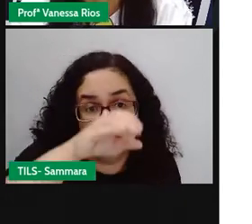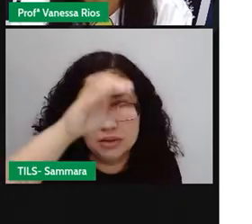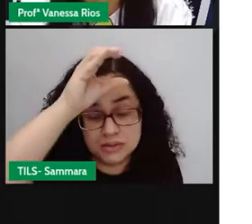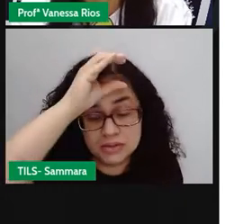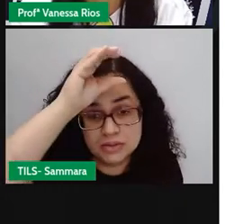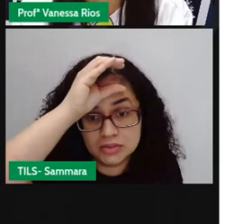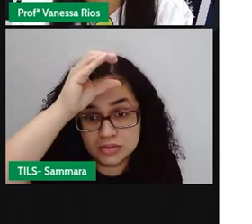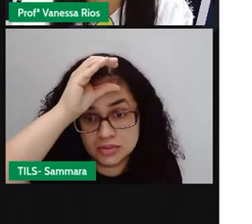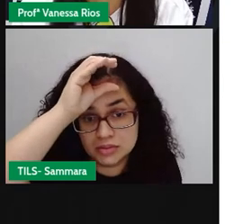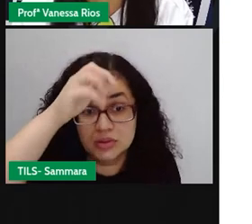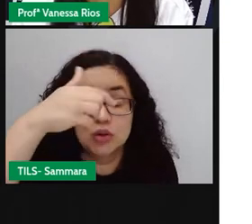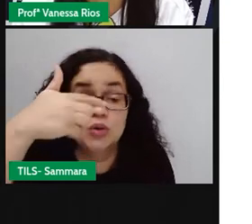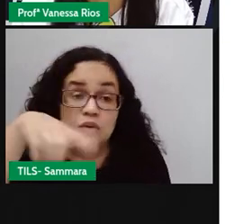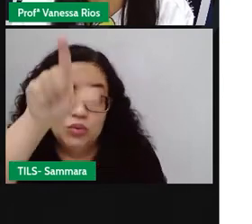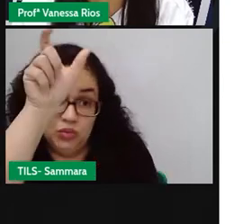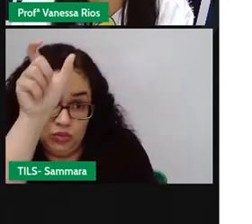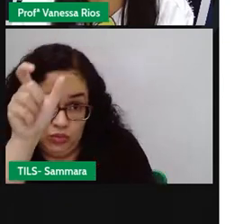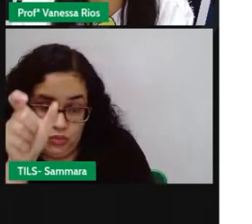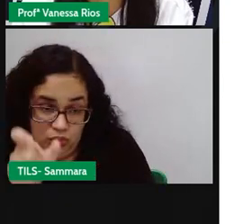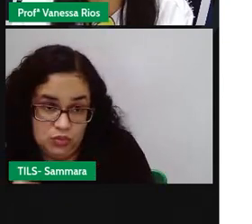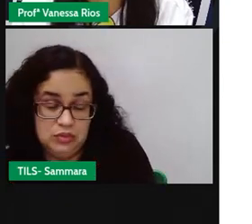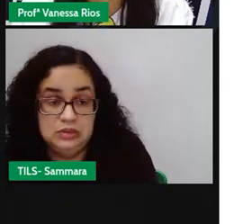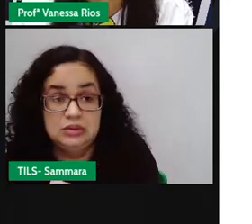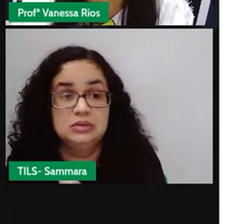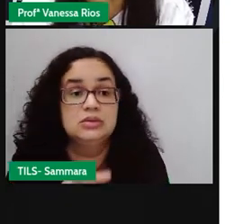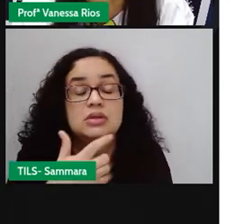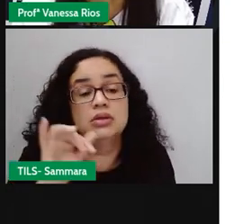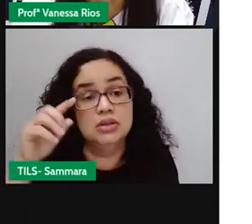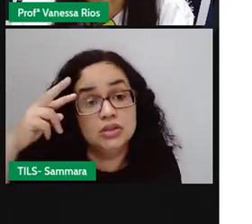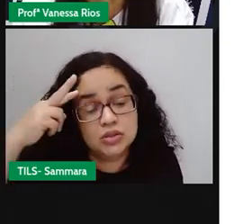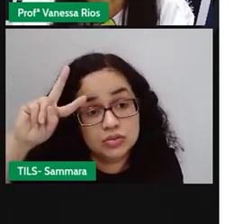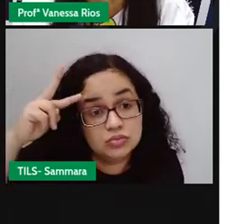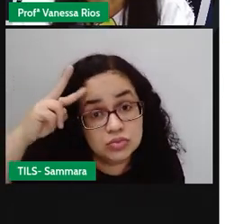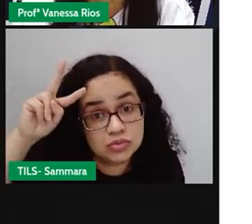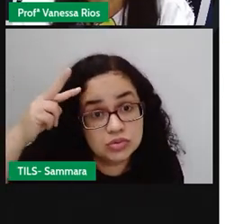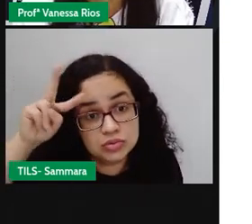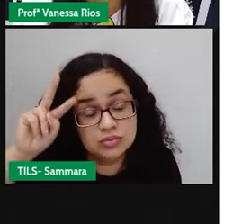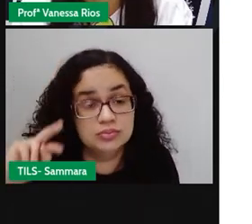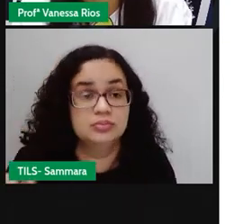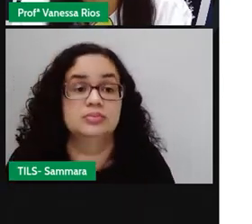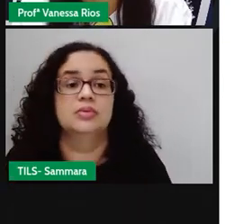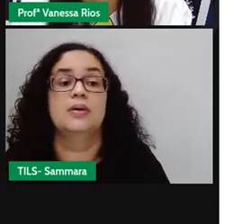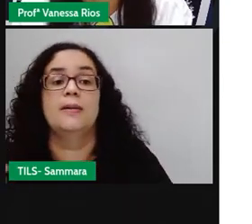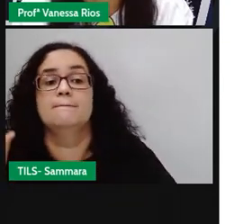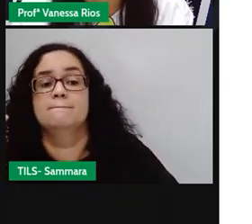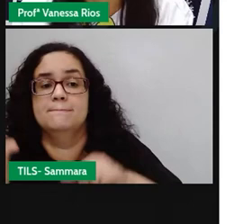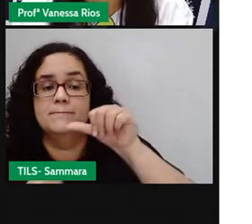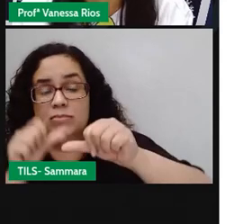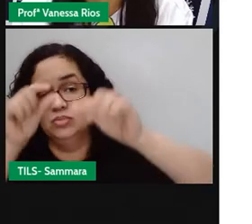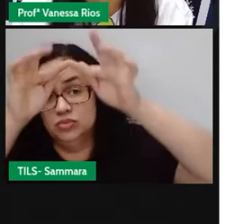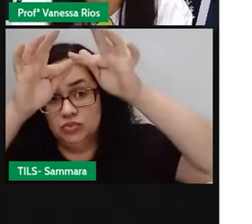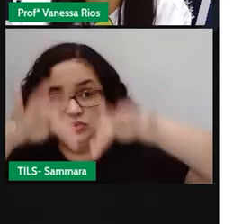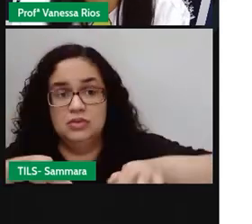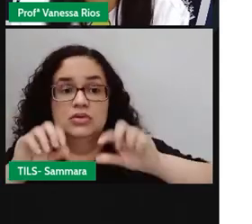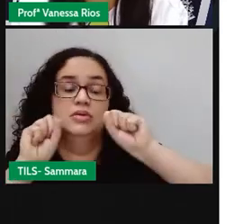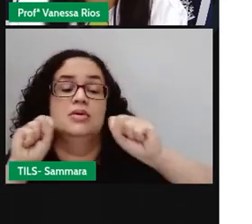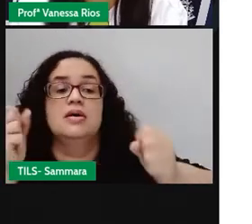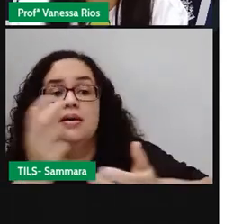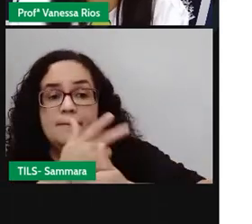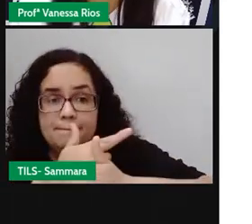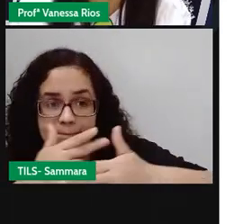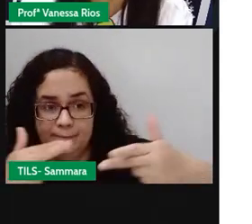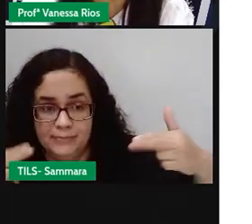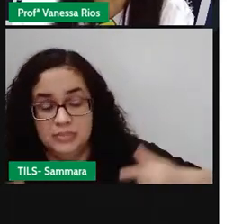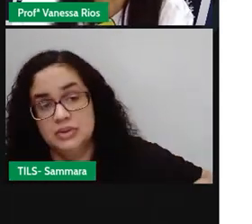tia? Ou um outro personagem que nem tinha aparecido ainda na história? Para modificar esse final, aí a gente pode ter